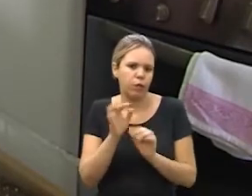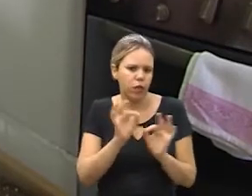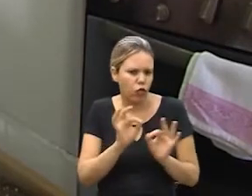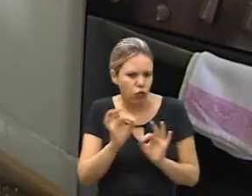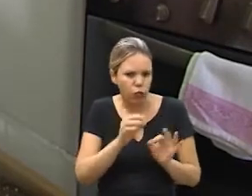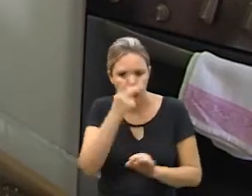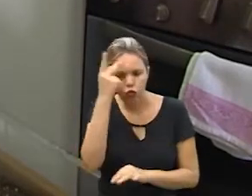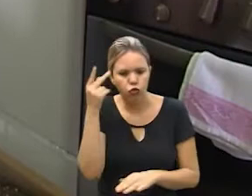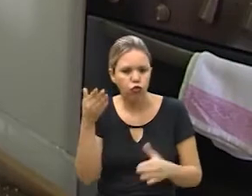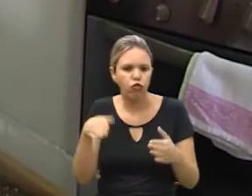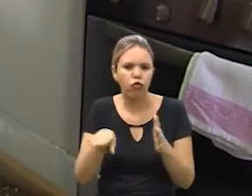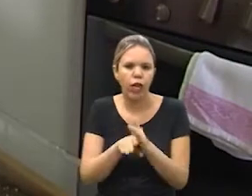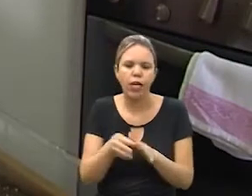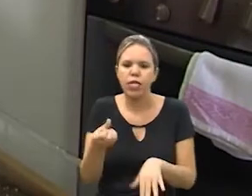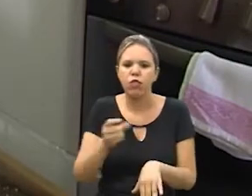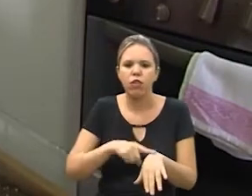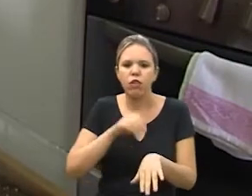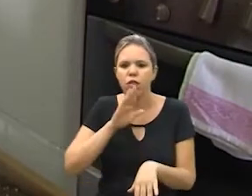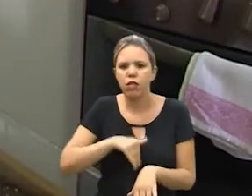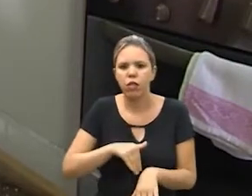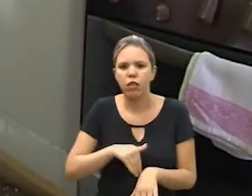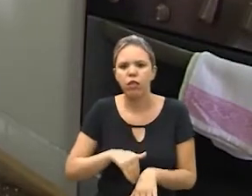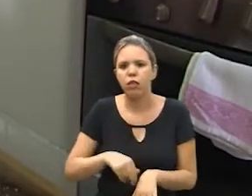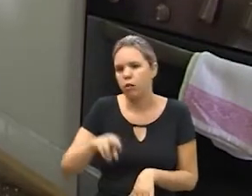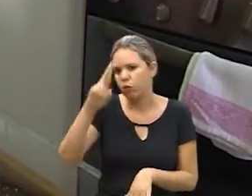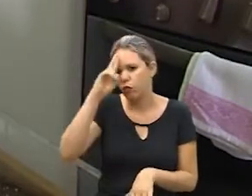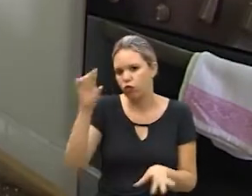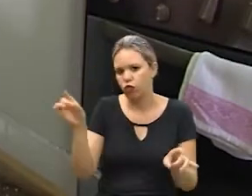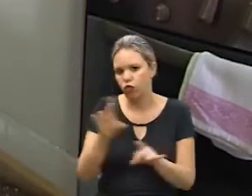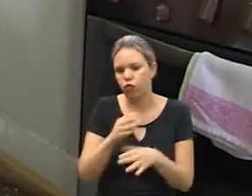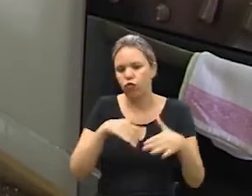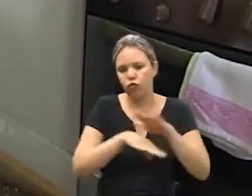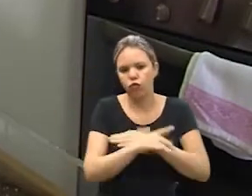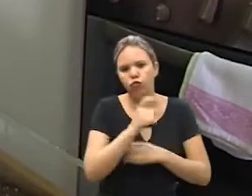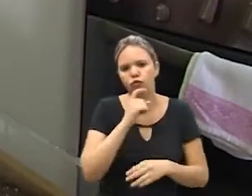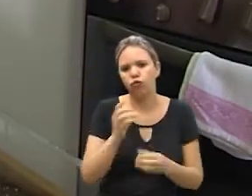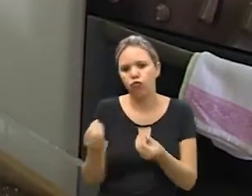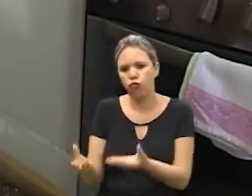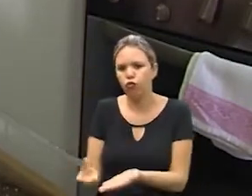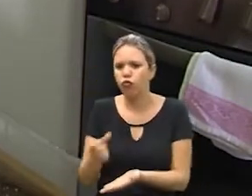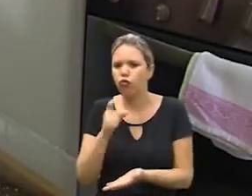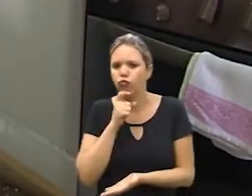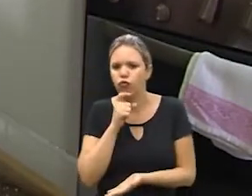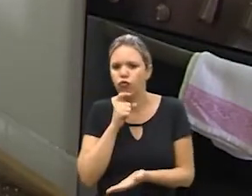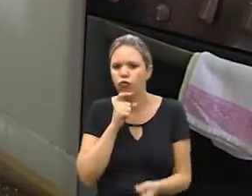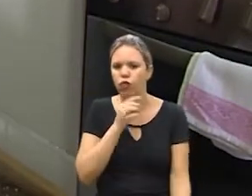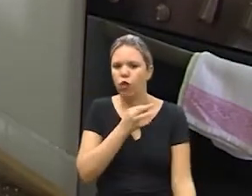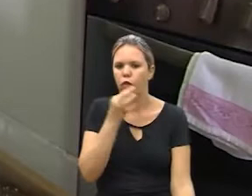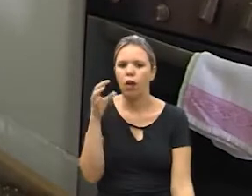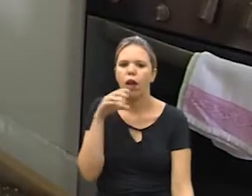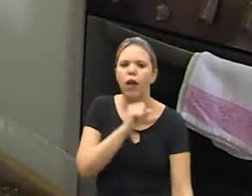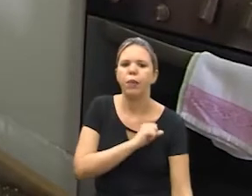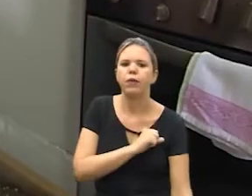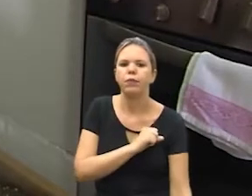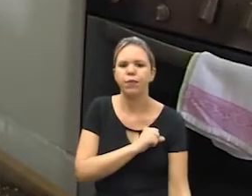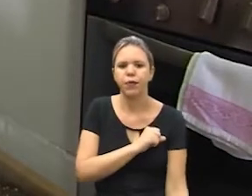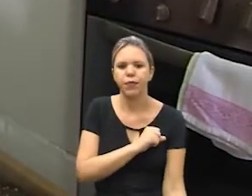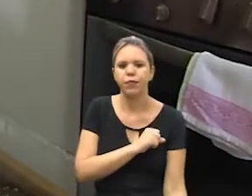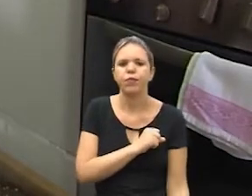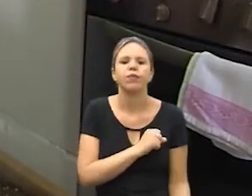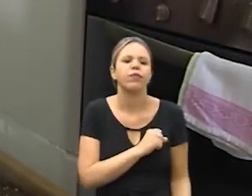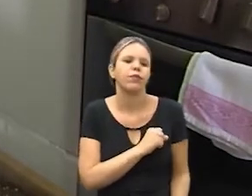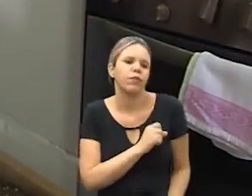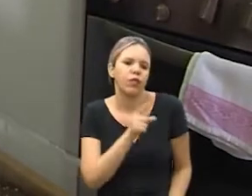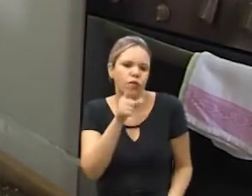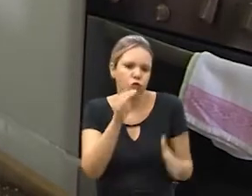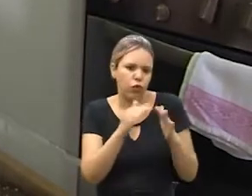O pessoal vai chegar aqui 6 horas da tarde. Meio dia tá pronto, coloca na geladeira, serve geladinho, é acabou. É muito rápido. Muito rápido. E